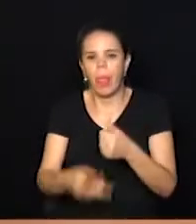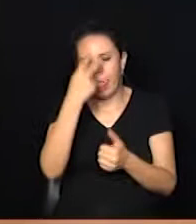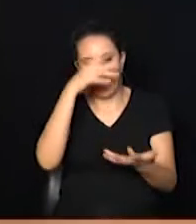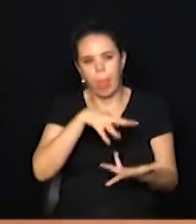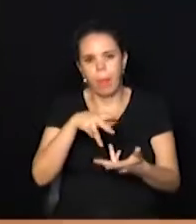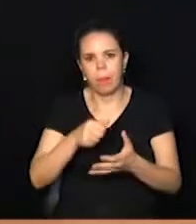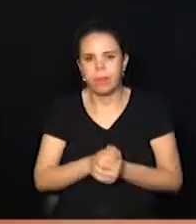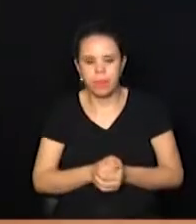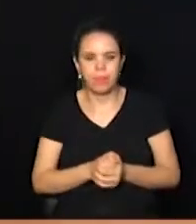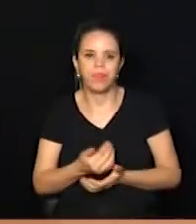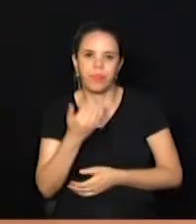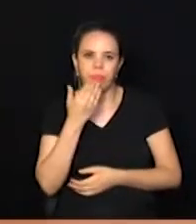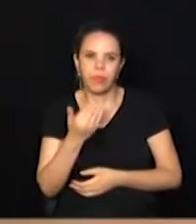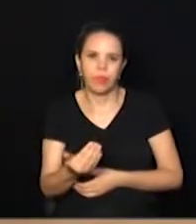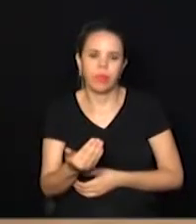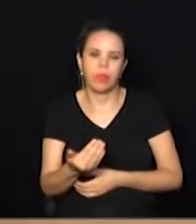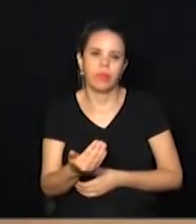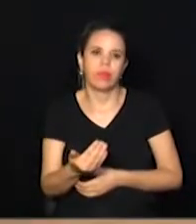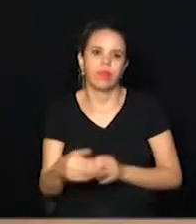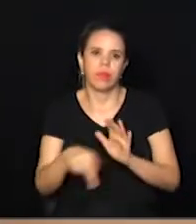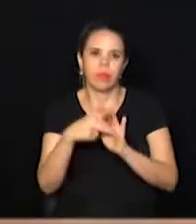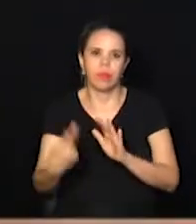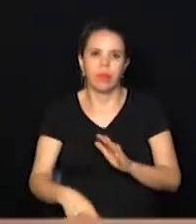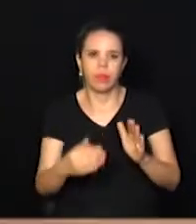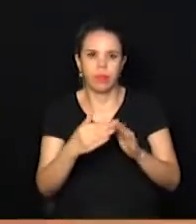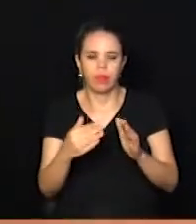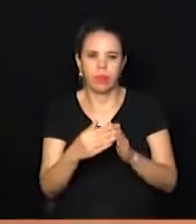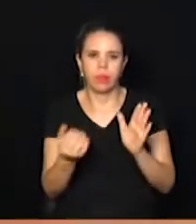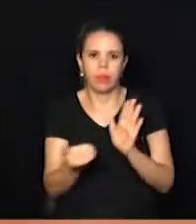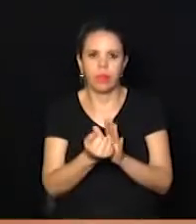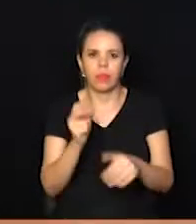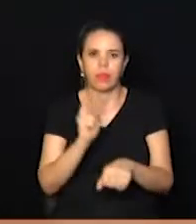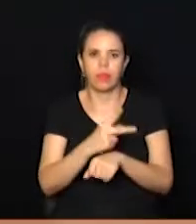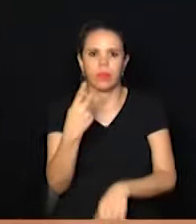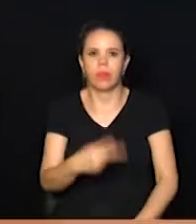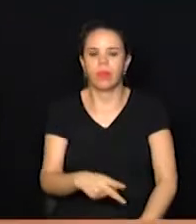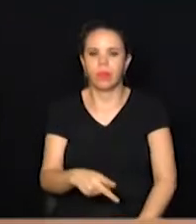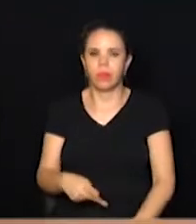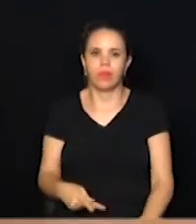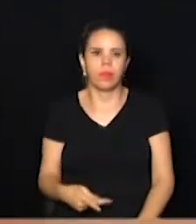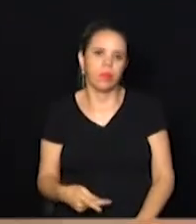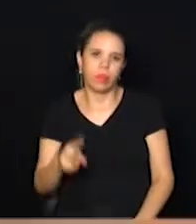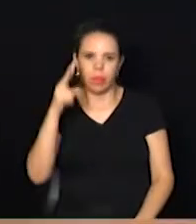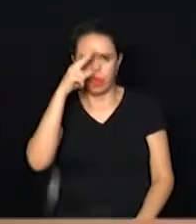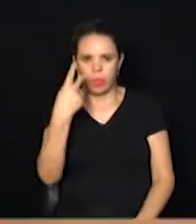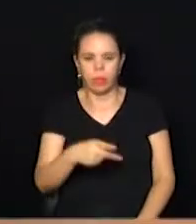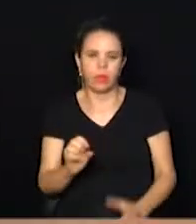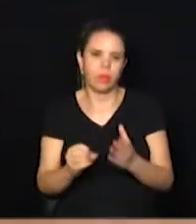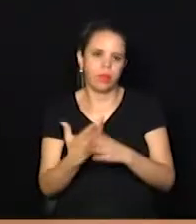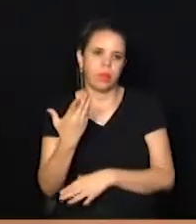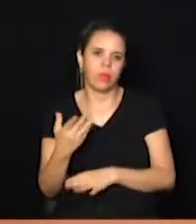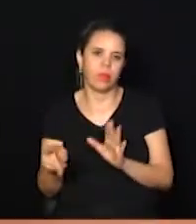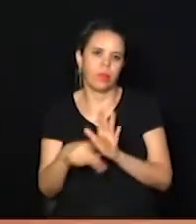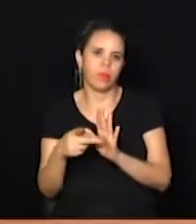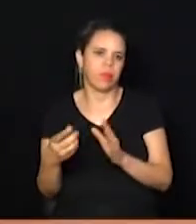mundo que pediram o tombamento da sua própria casa para preservar do ponto de vista histórico, porque isso geralmente quem é proprietário